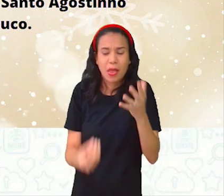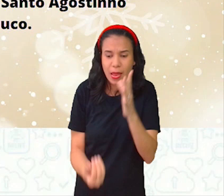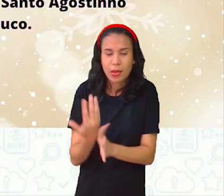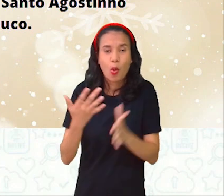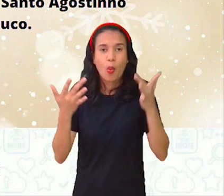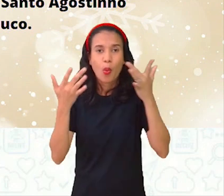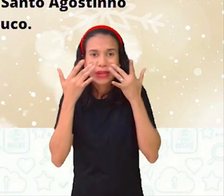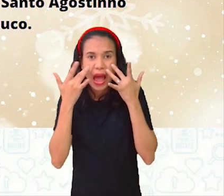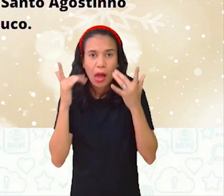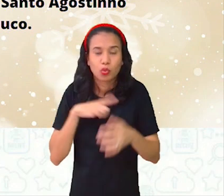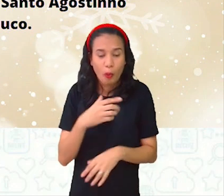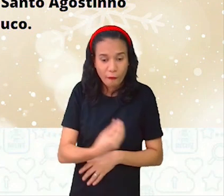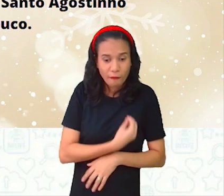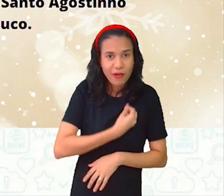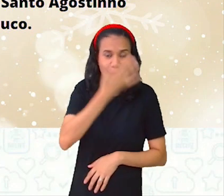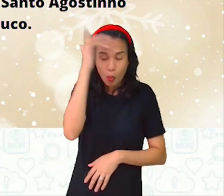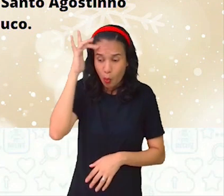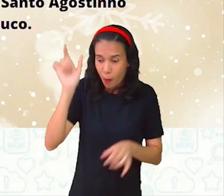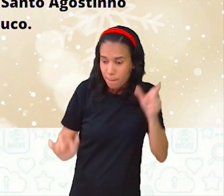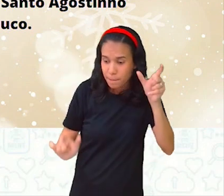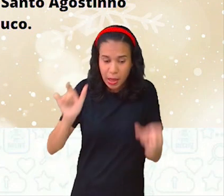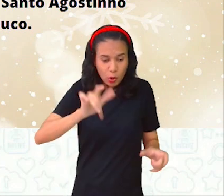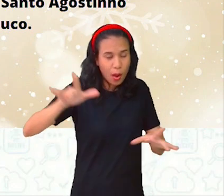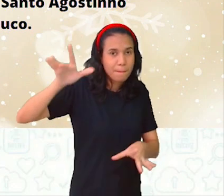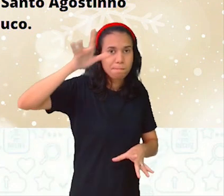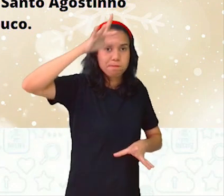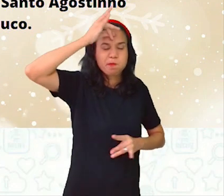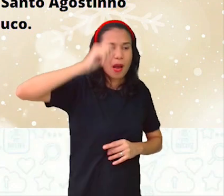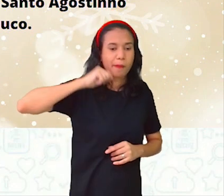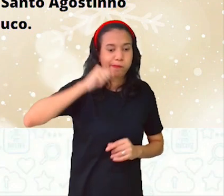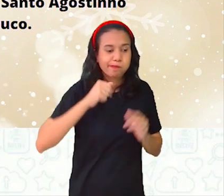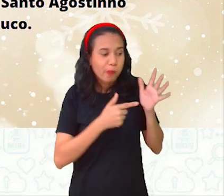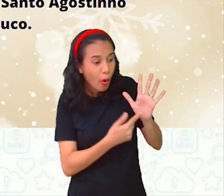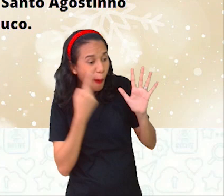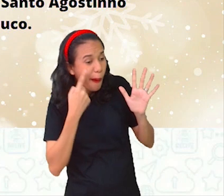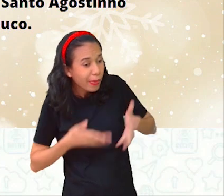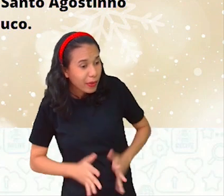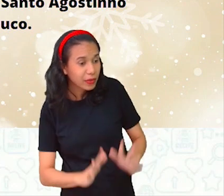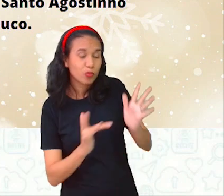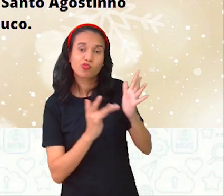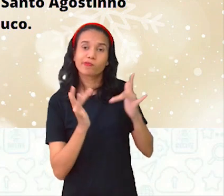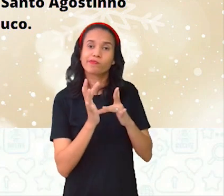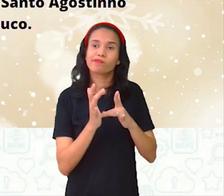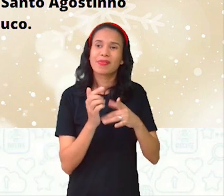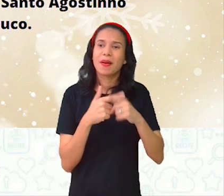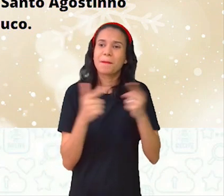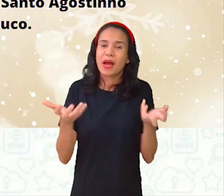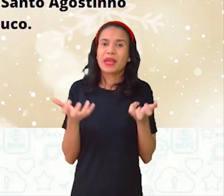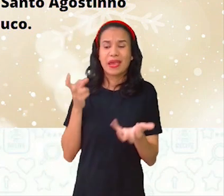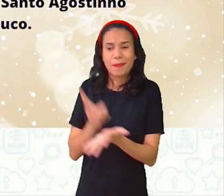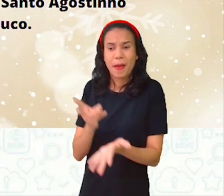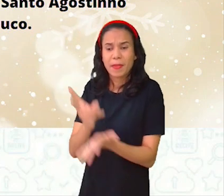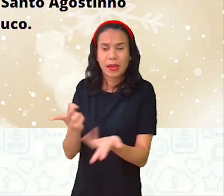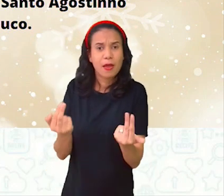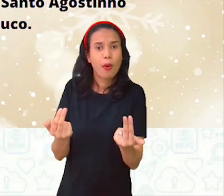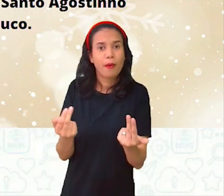teatro vivo, com pessoas representando o nascimento de Jesus, mas ele quis que aquilo permanecesse,